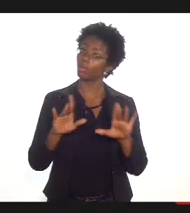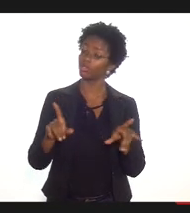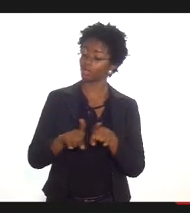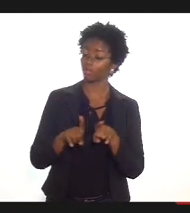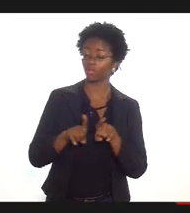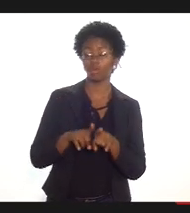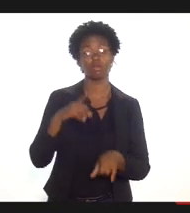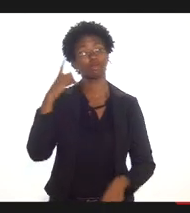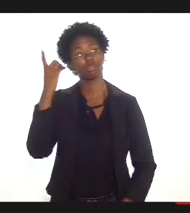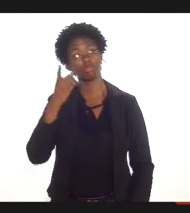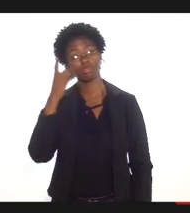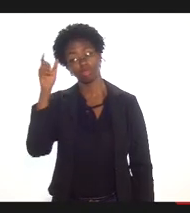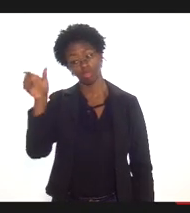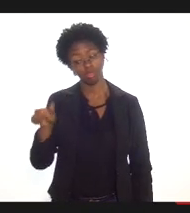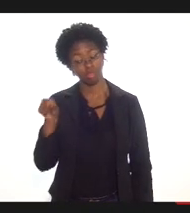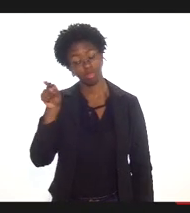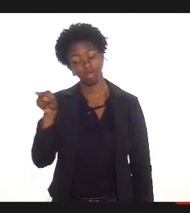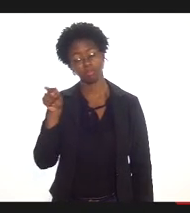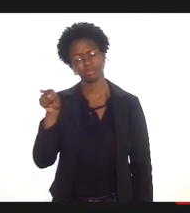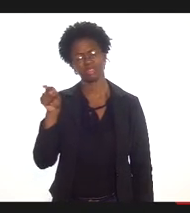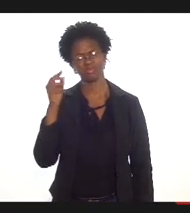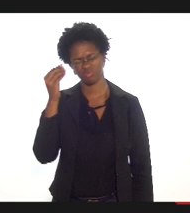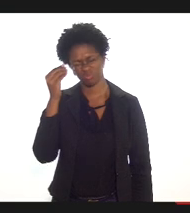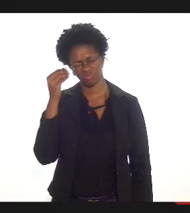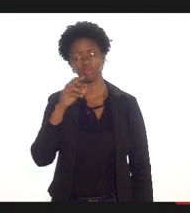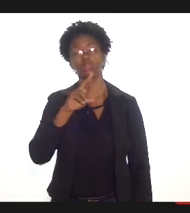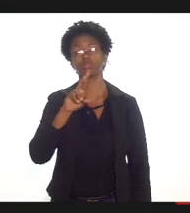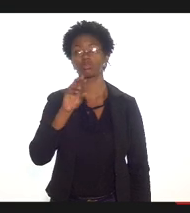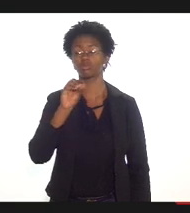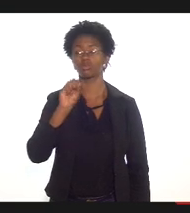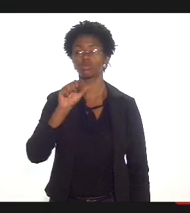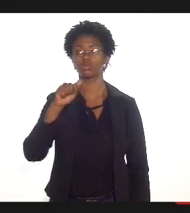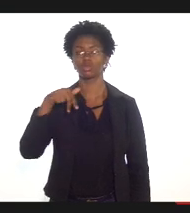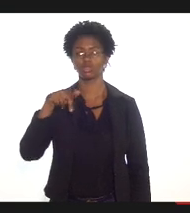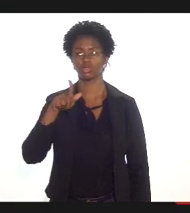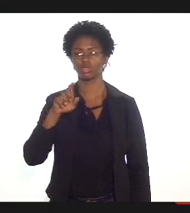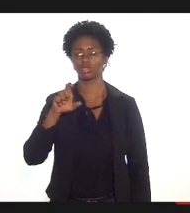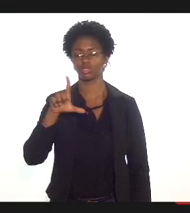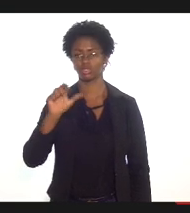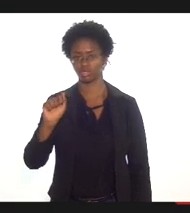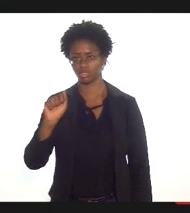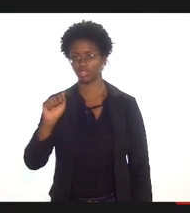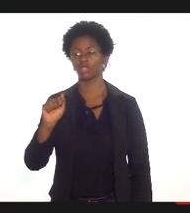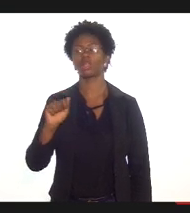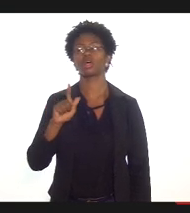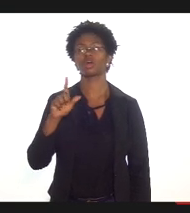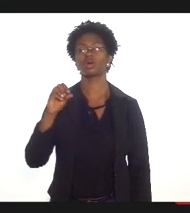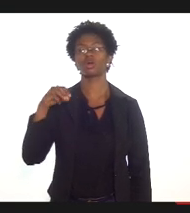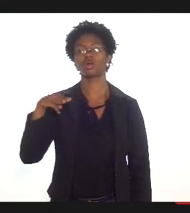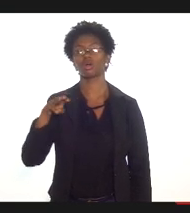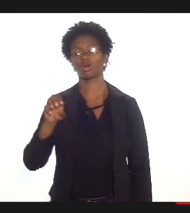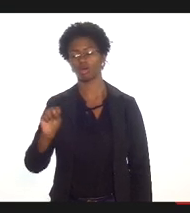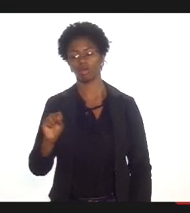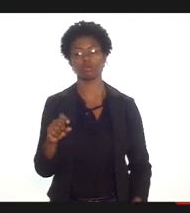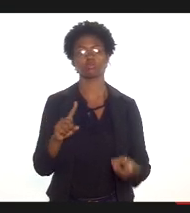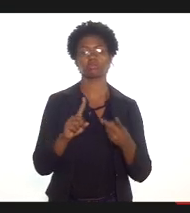deputada Rosângela Gomes, o